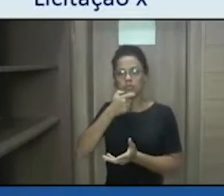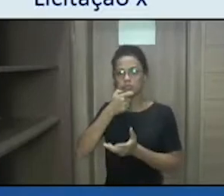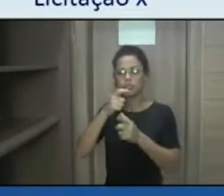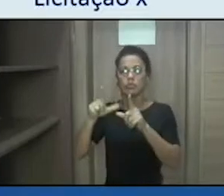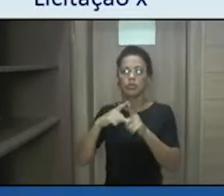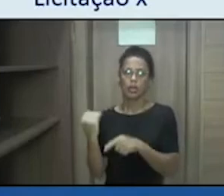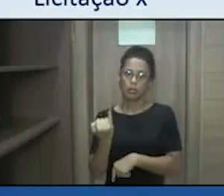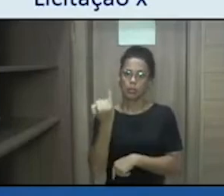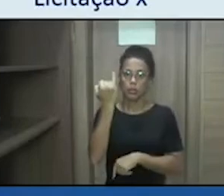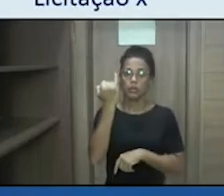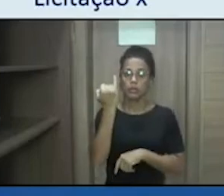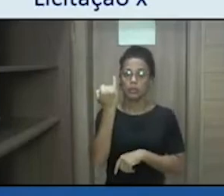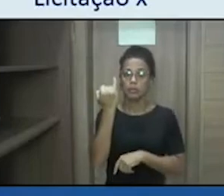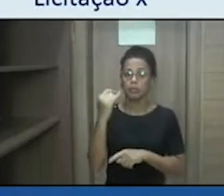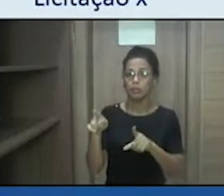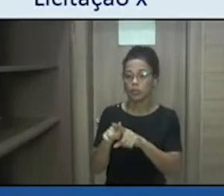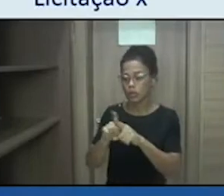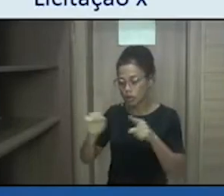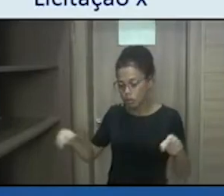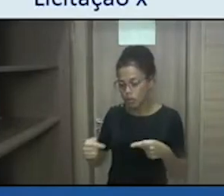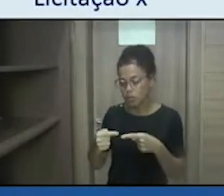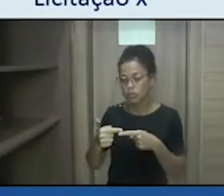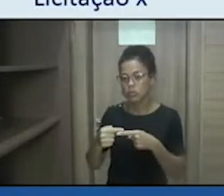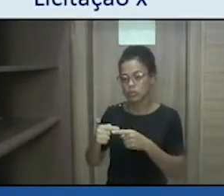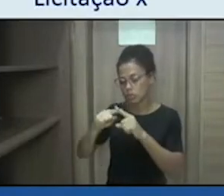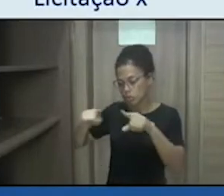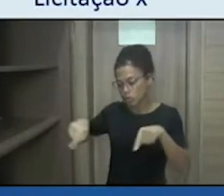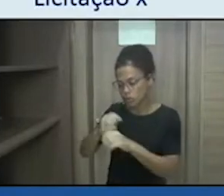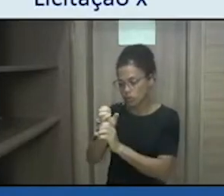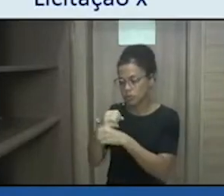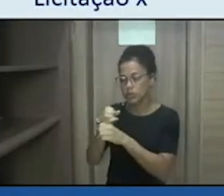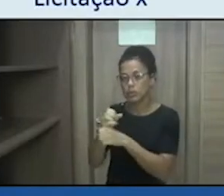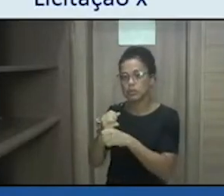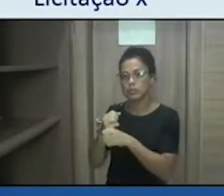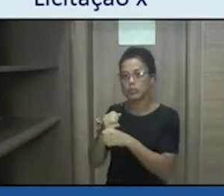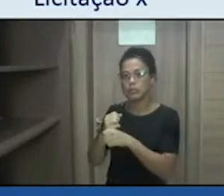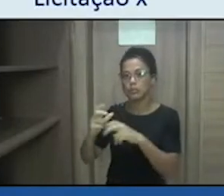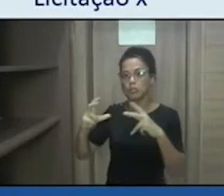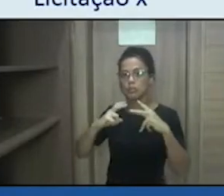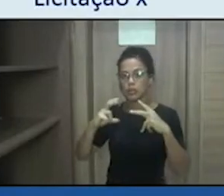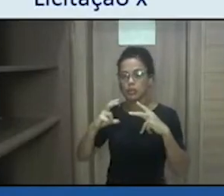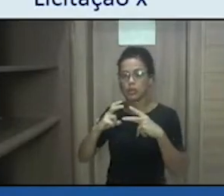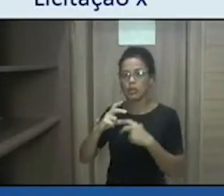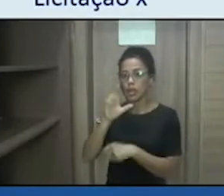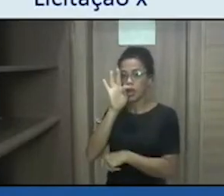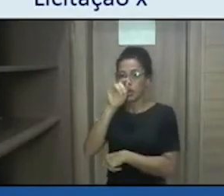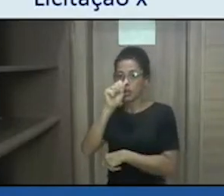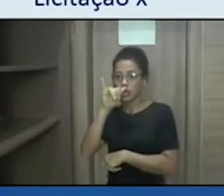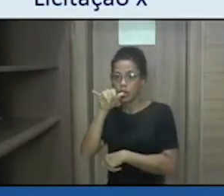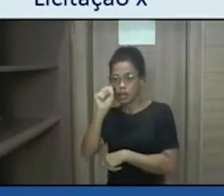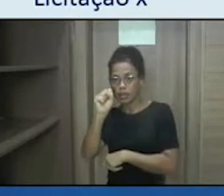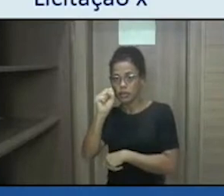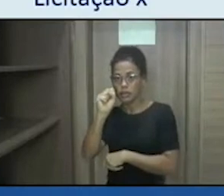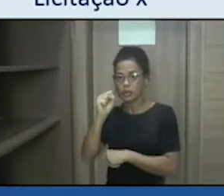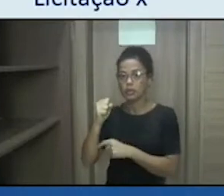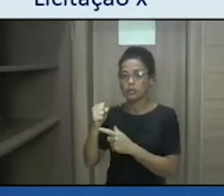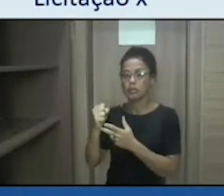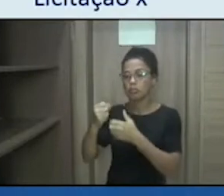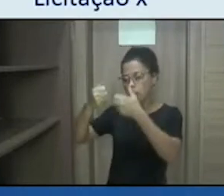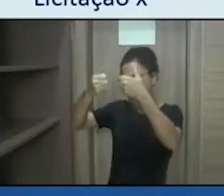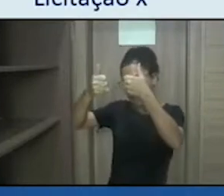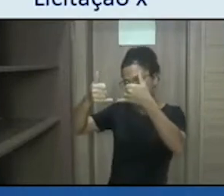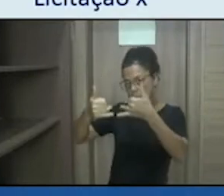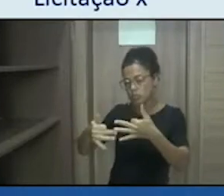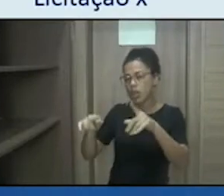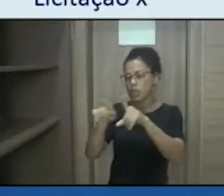lacuna importante. A relação com o laboratório privado, eu vou deixar para a Thaís aprofundar, e a questão do fluxo